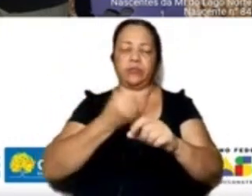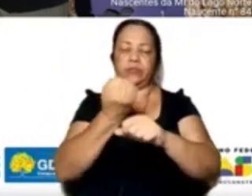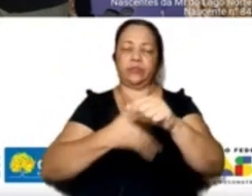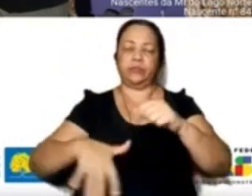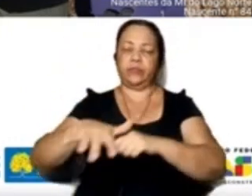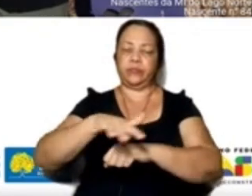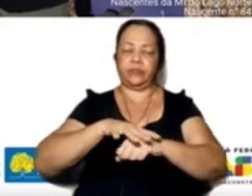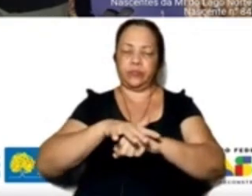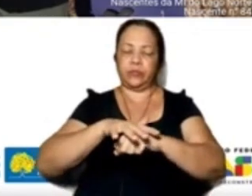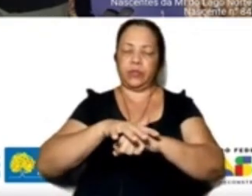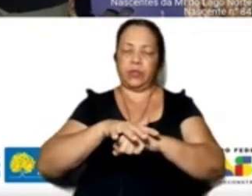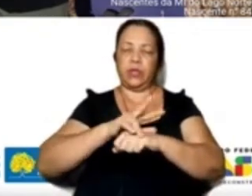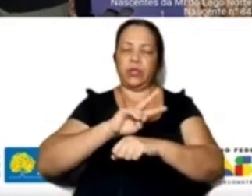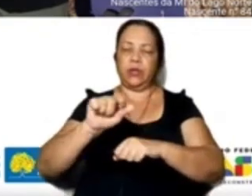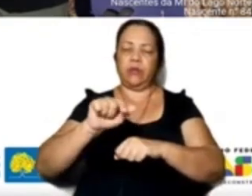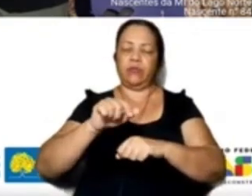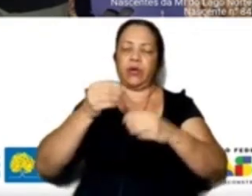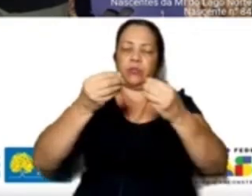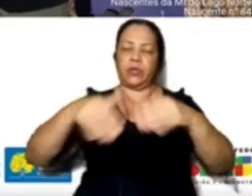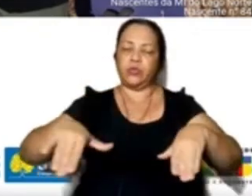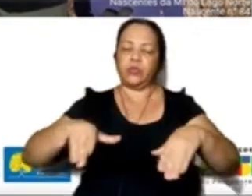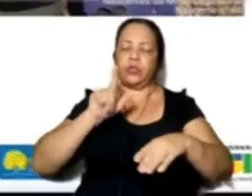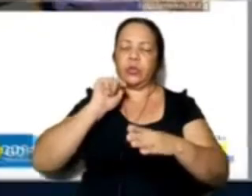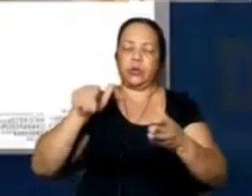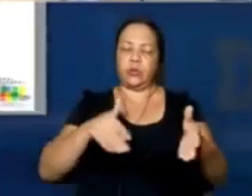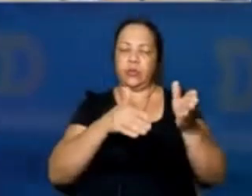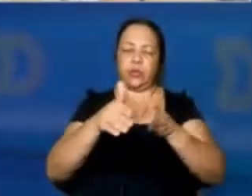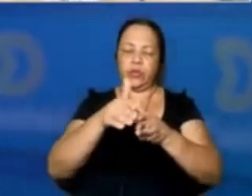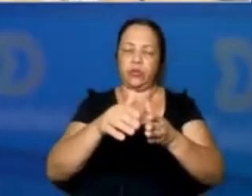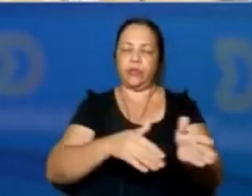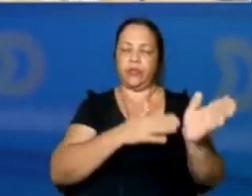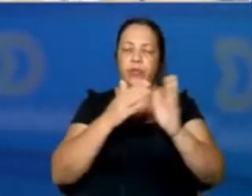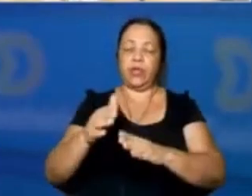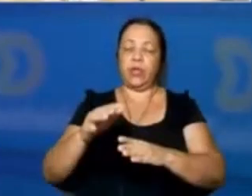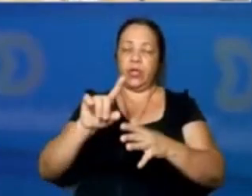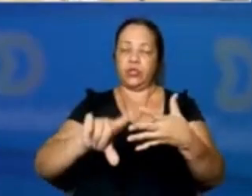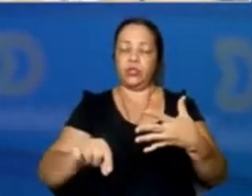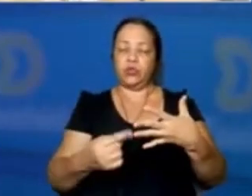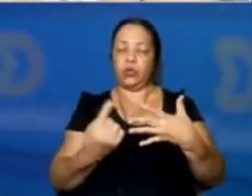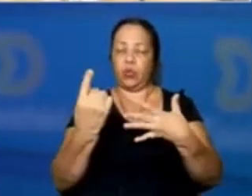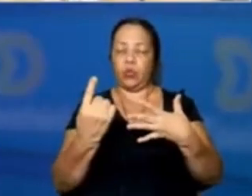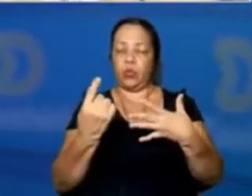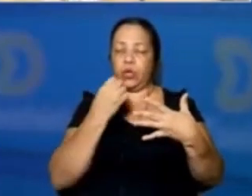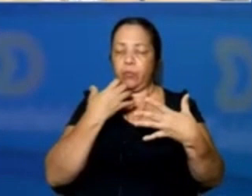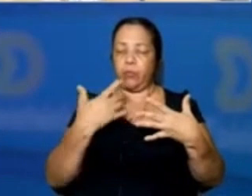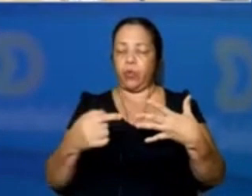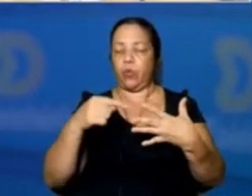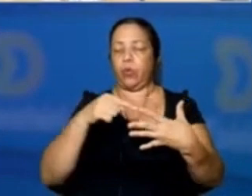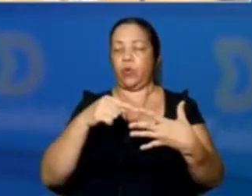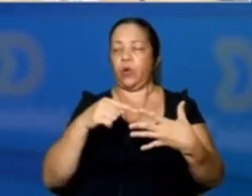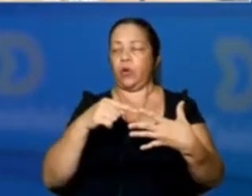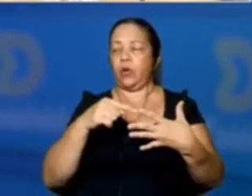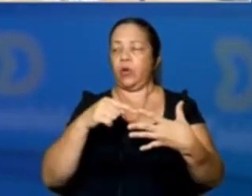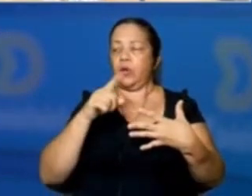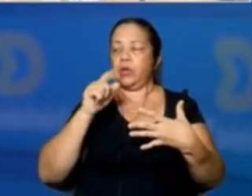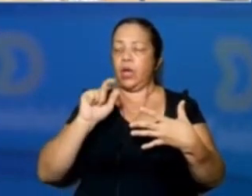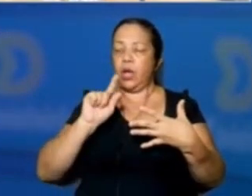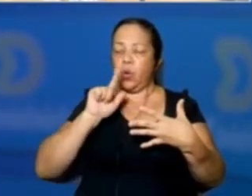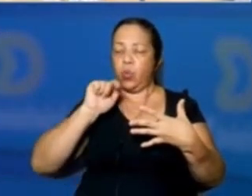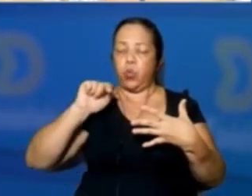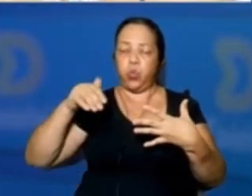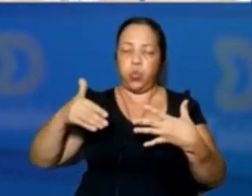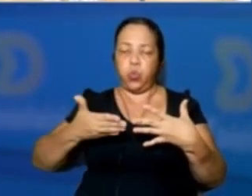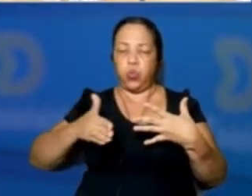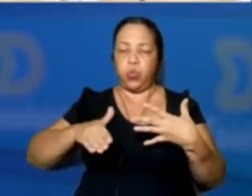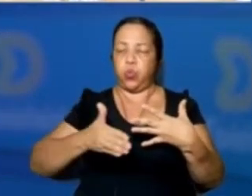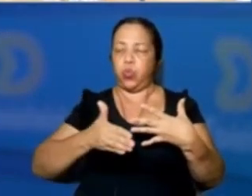a partir de parâmetros externos, e o único parâmetro de qualidade que tinha envolvido era a turbidez, que nós estamos